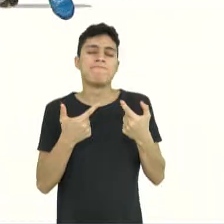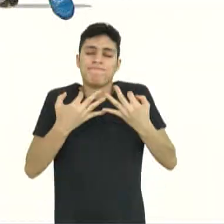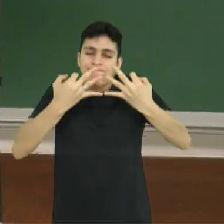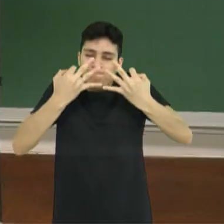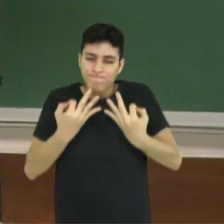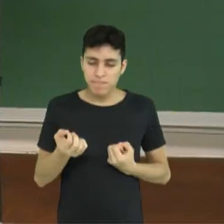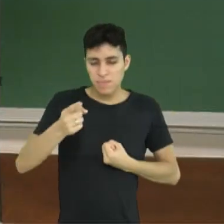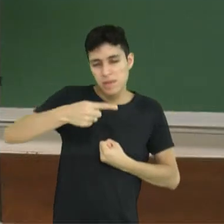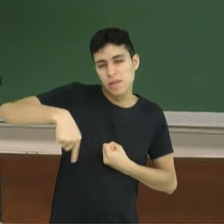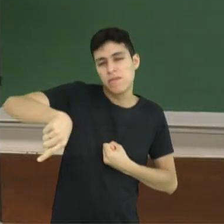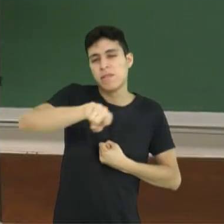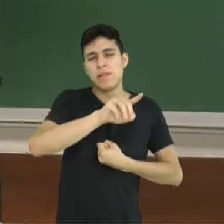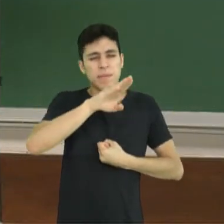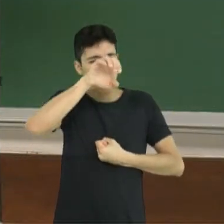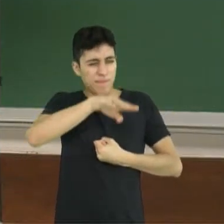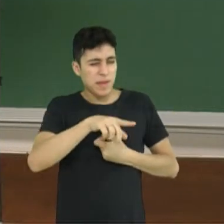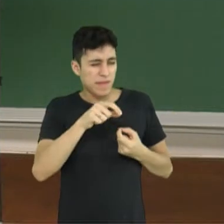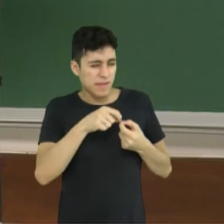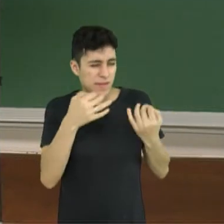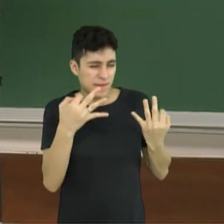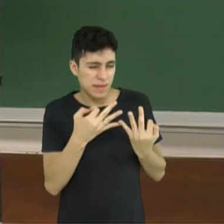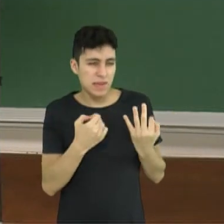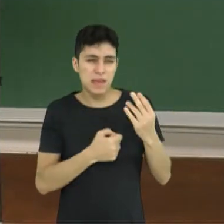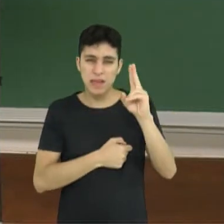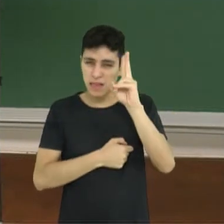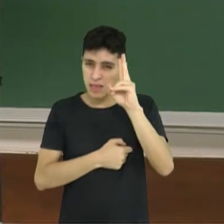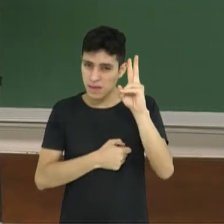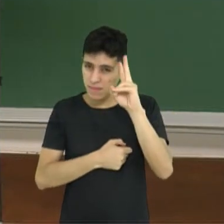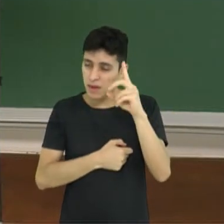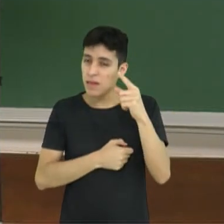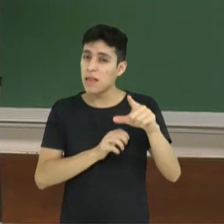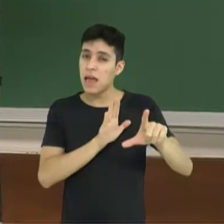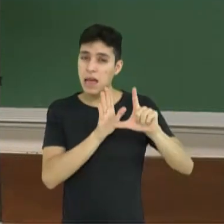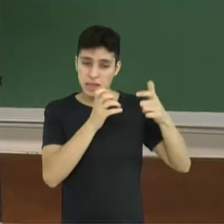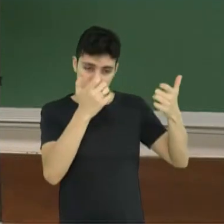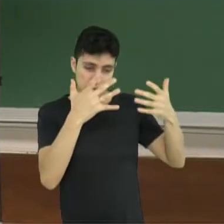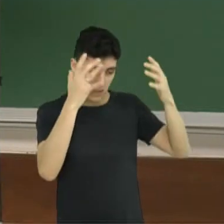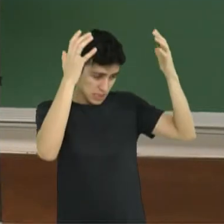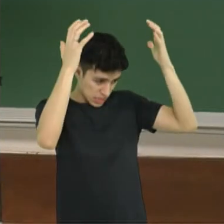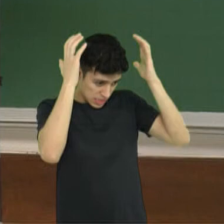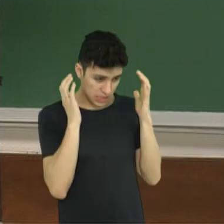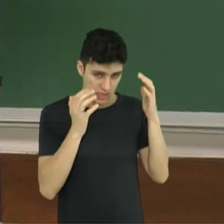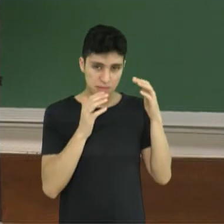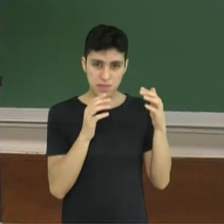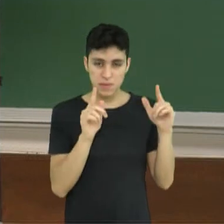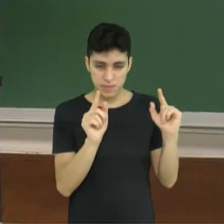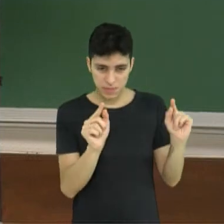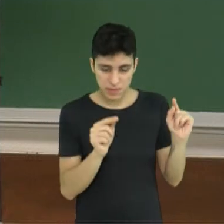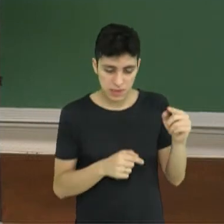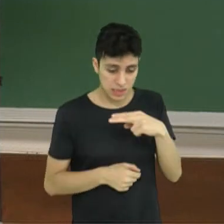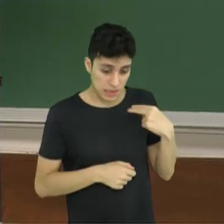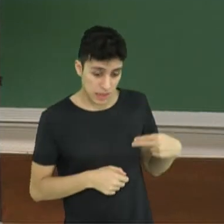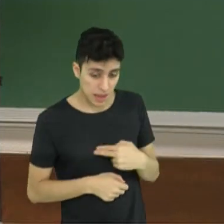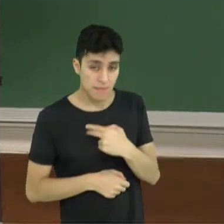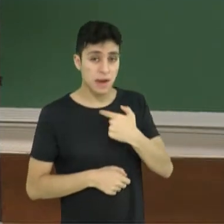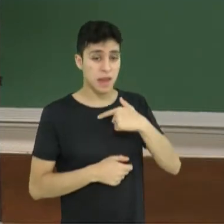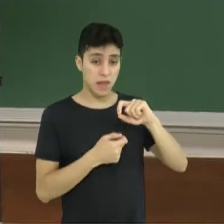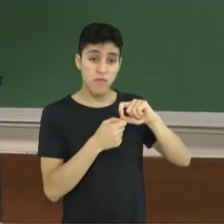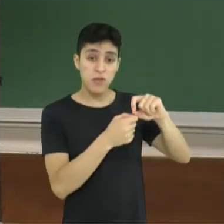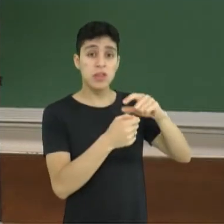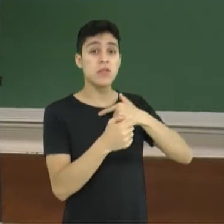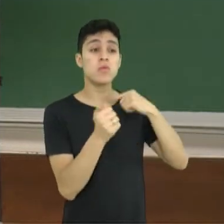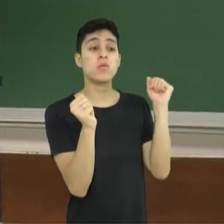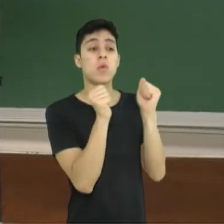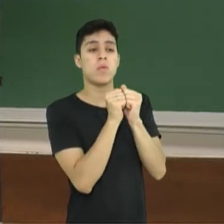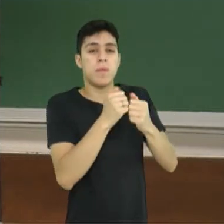caprichados. Tem recebidos ótimos lá. Lembrando que aquela cabeça que a gente viu hoje da zebra, fui eu que fiz com os meus alunos.